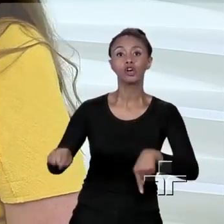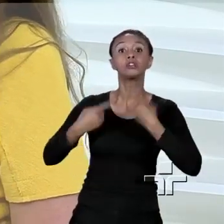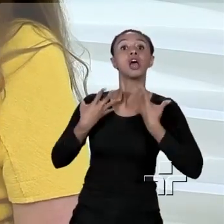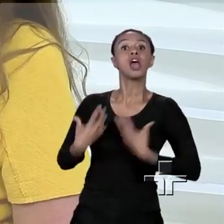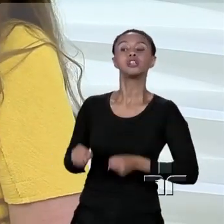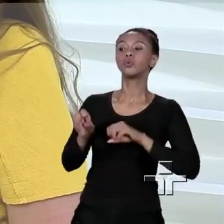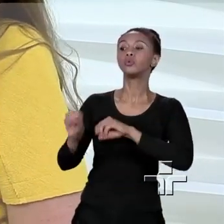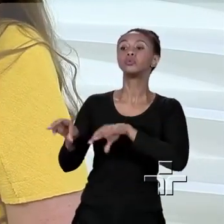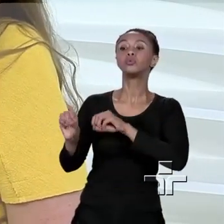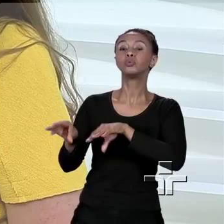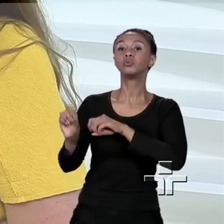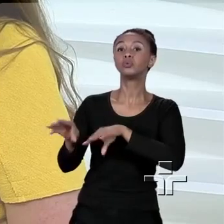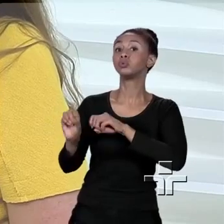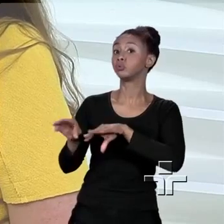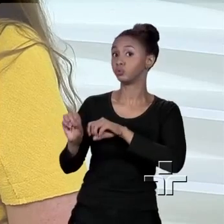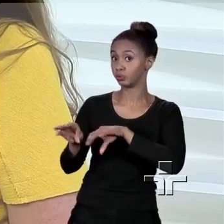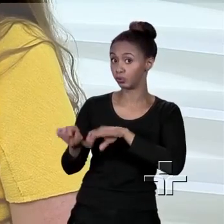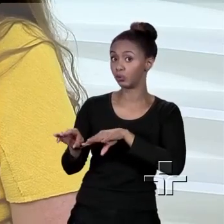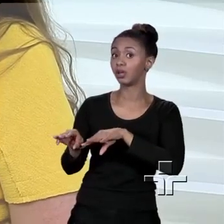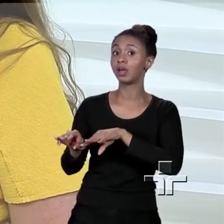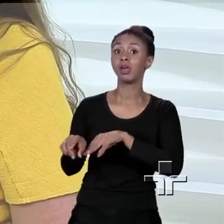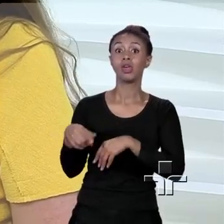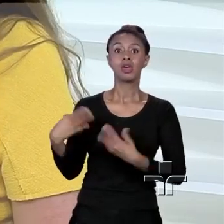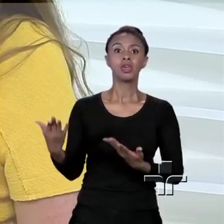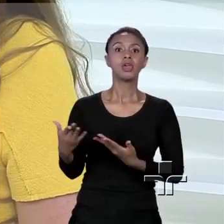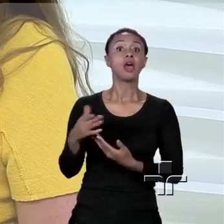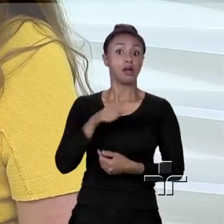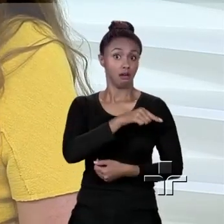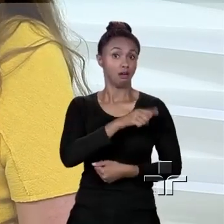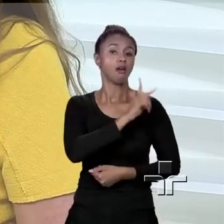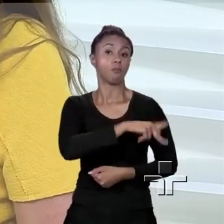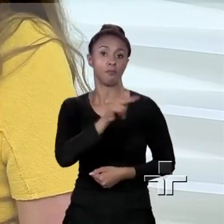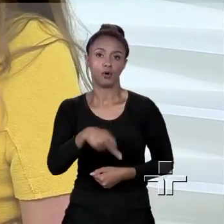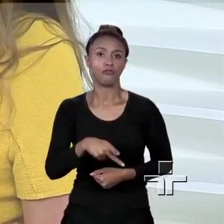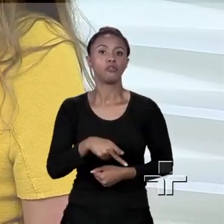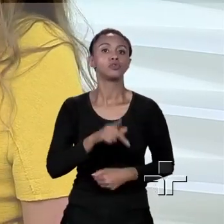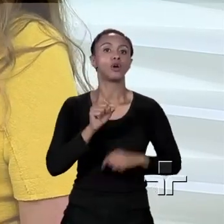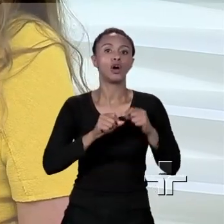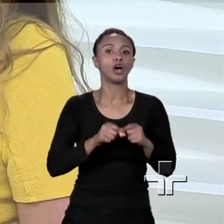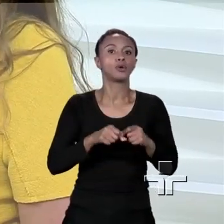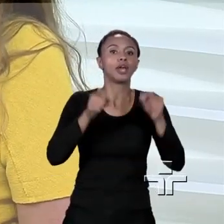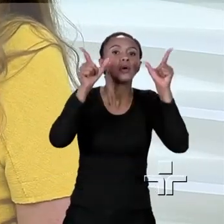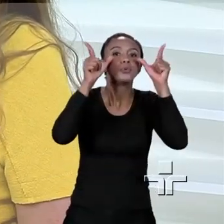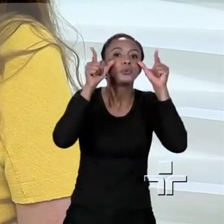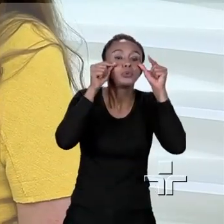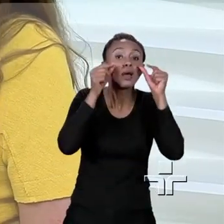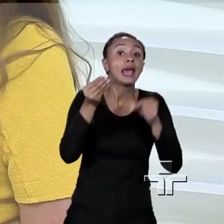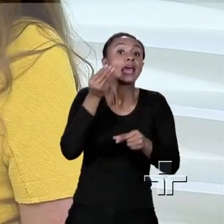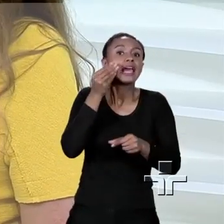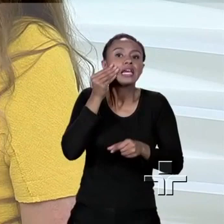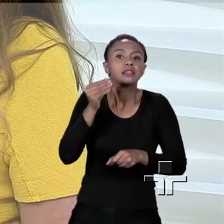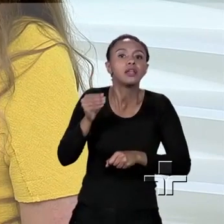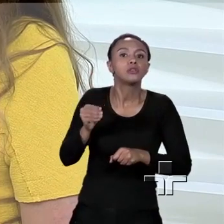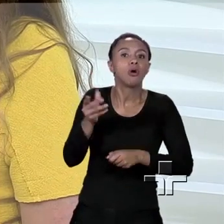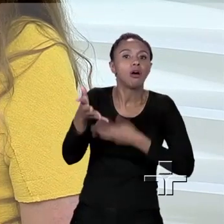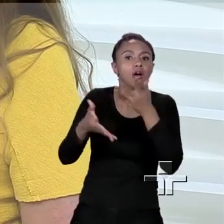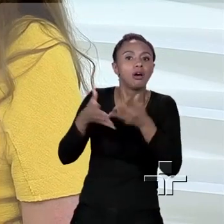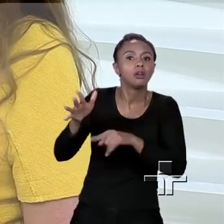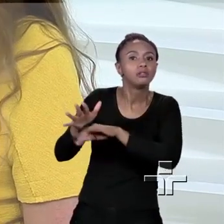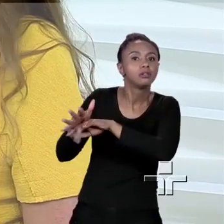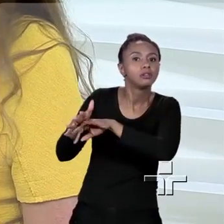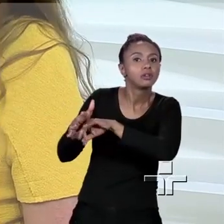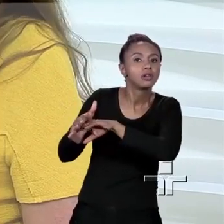ensiná-la. Inclusive, essa professora tinha baixa visão e começou a fazer a língua de sinais na pele dela. E a Helen